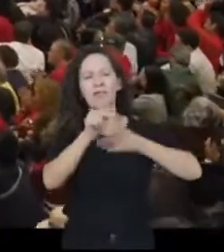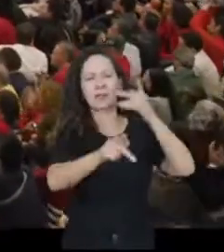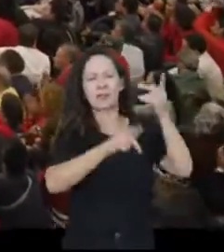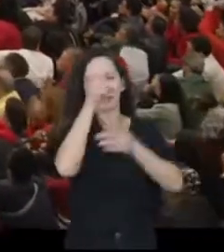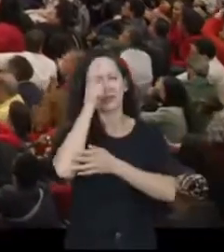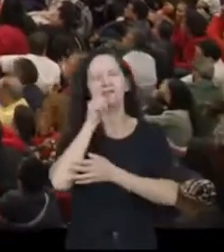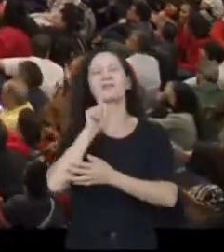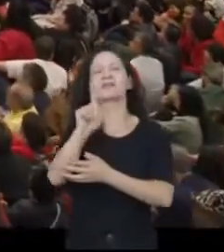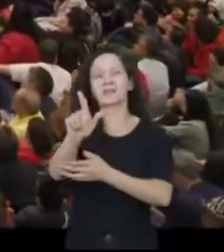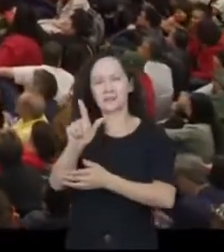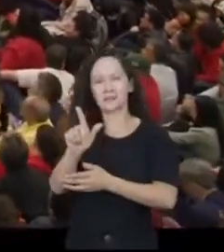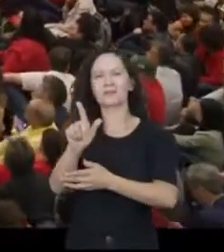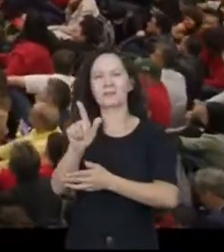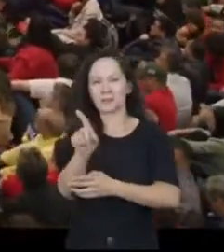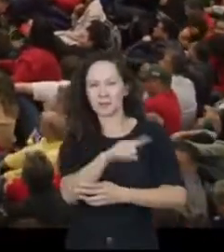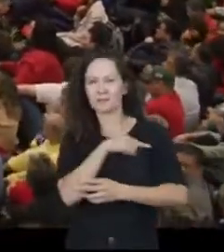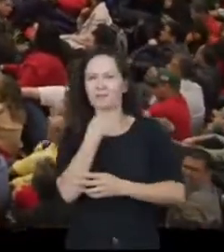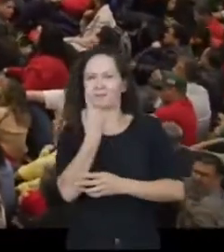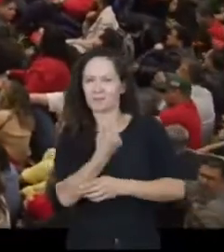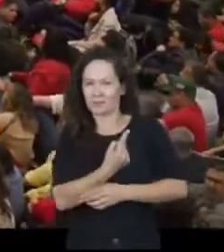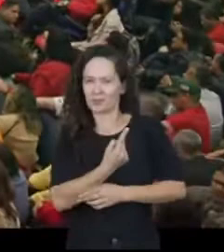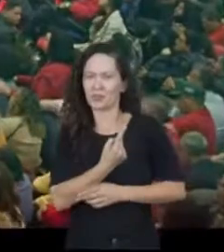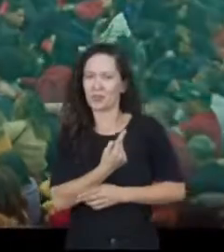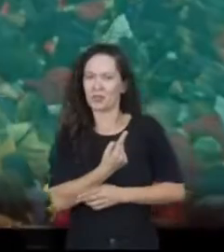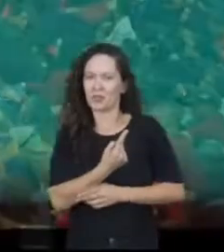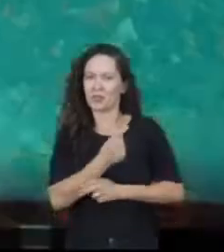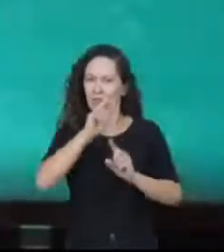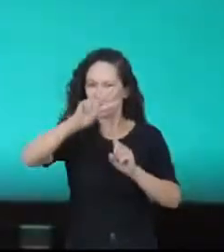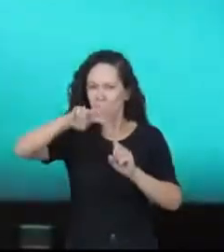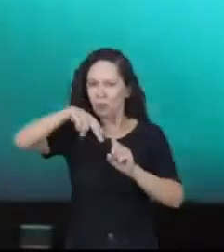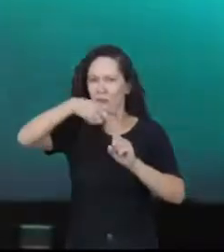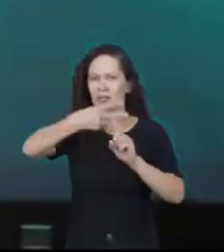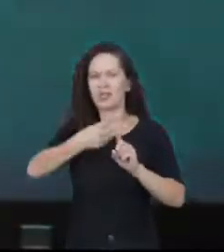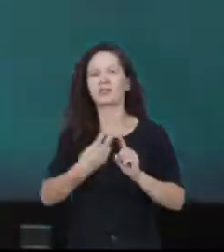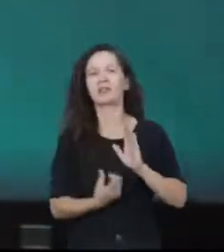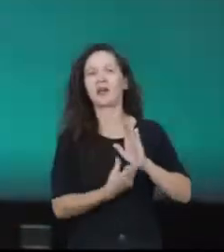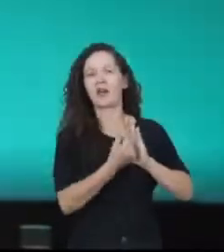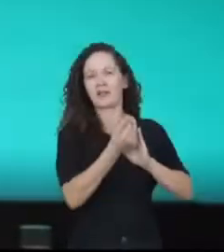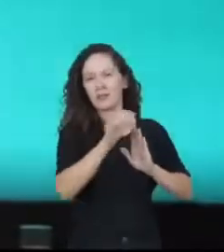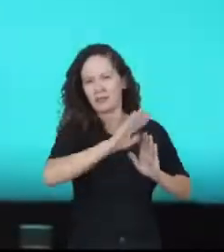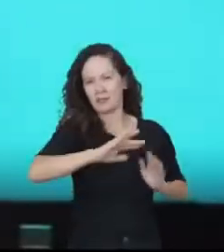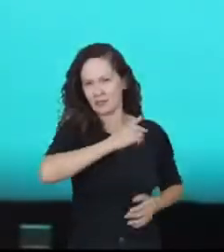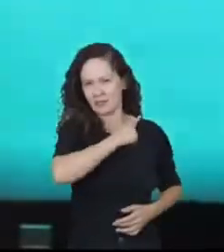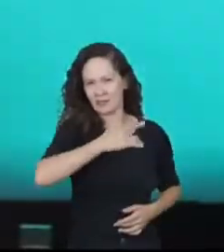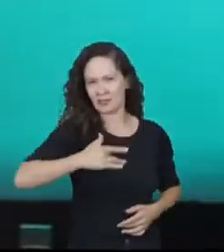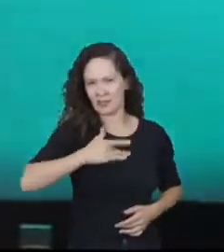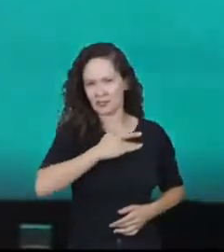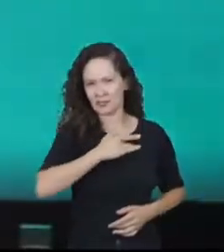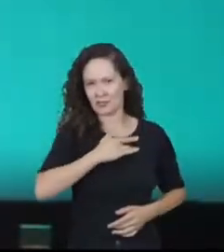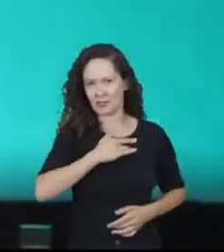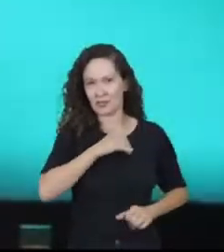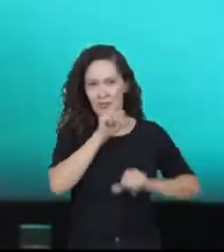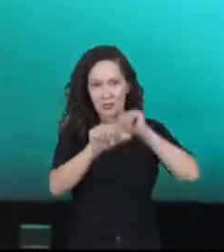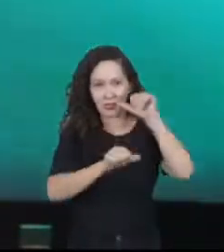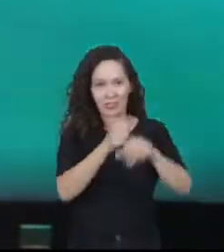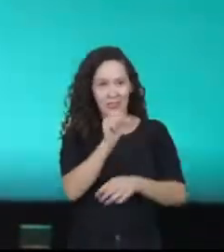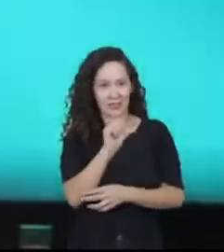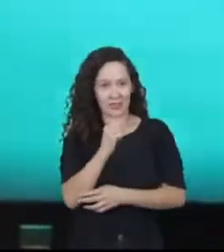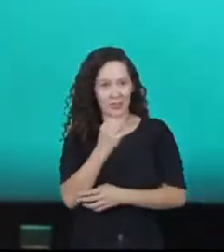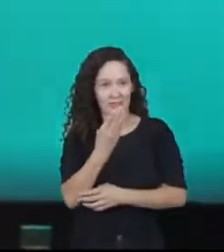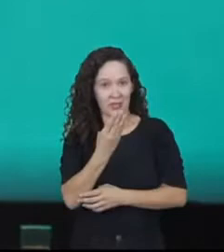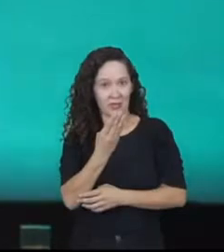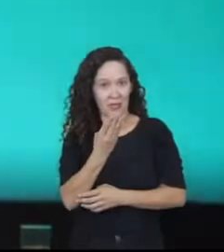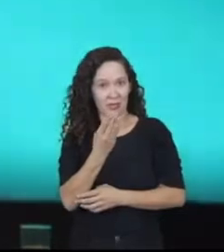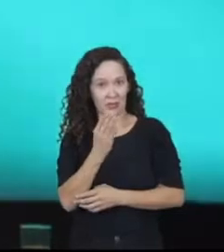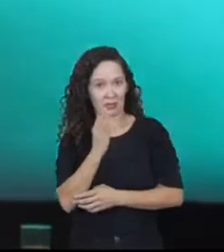Nós praticamente dobramos o orçamento da saúde, que passou de 64 bilhões e 800 milhões em